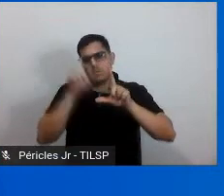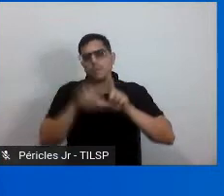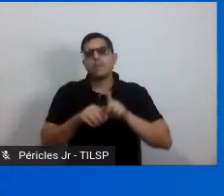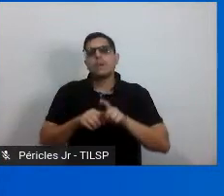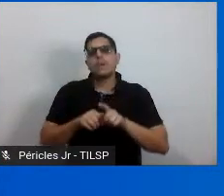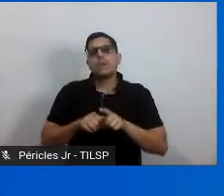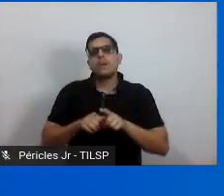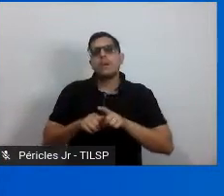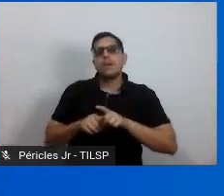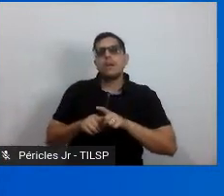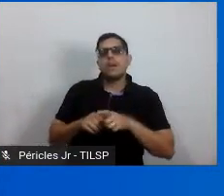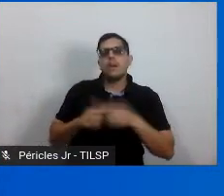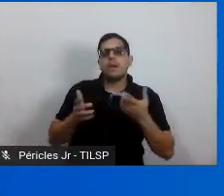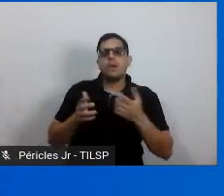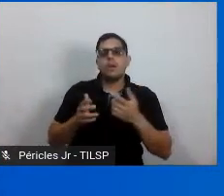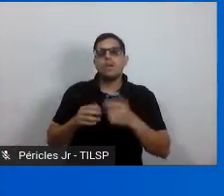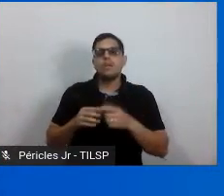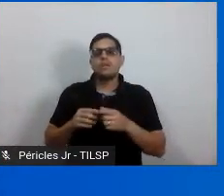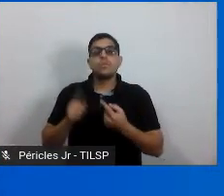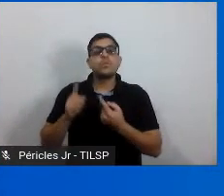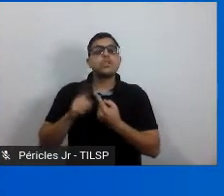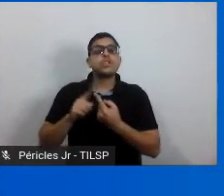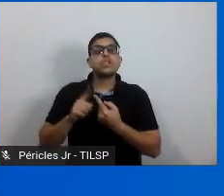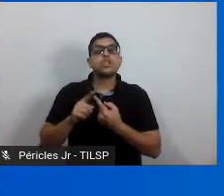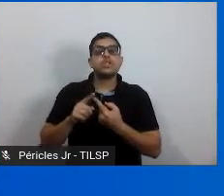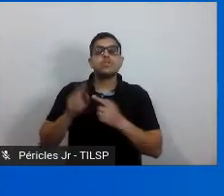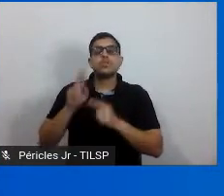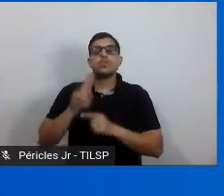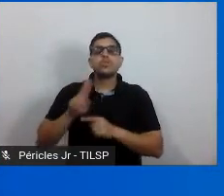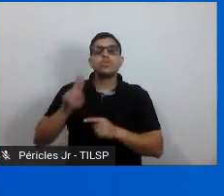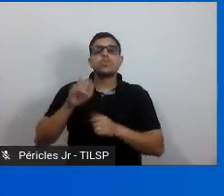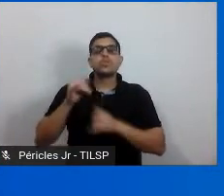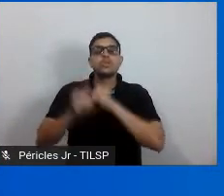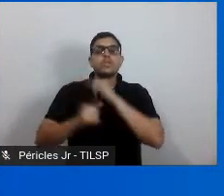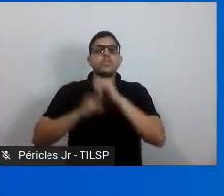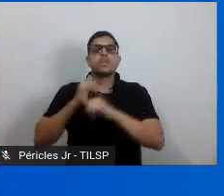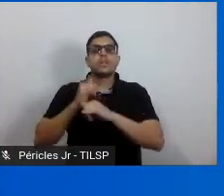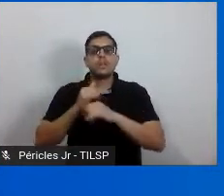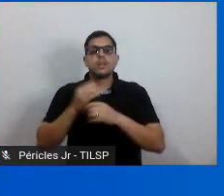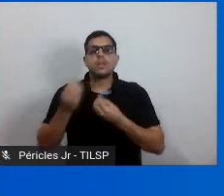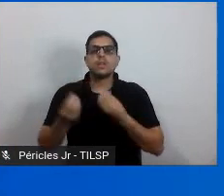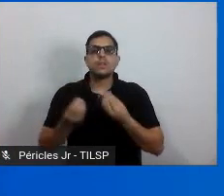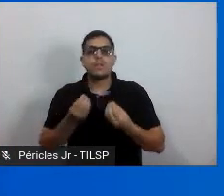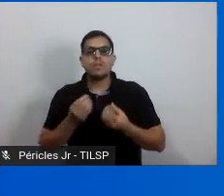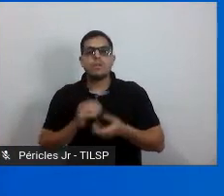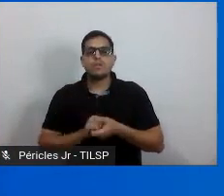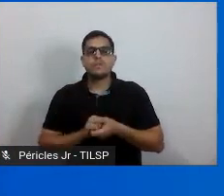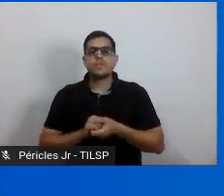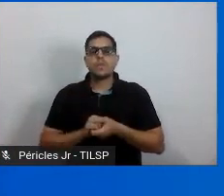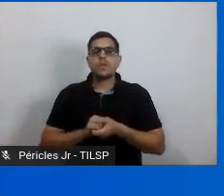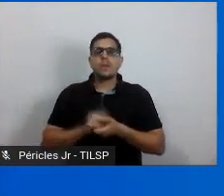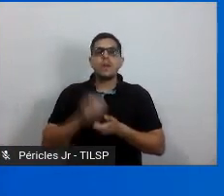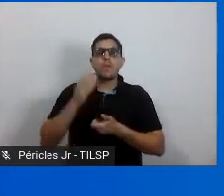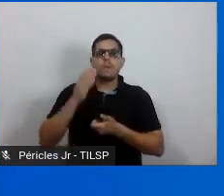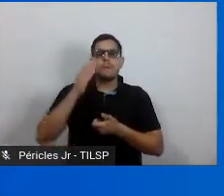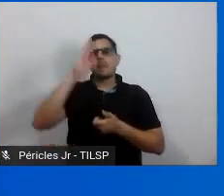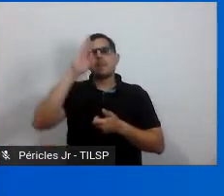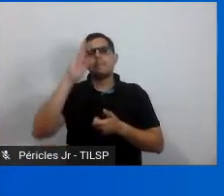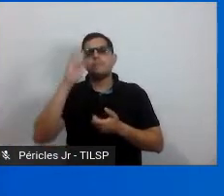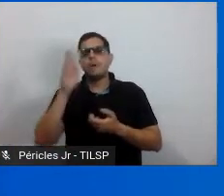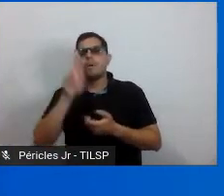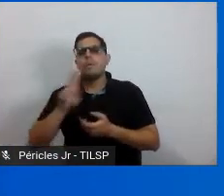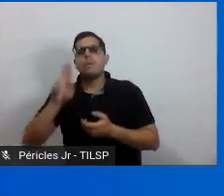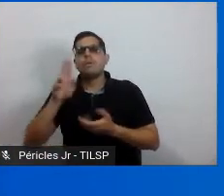aí a gente vai ter então o principal né que é o uso da internet para ter acesso ao audiovisual